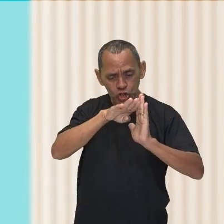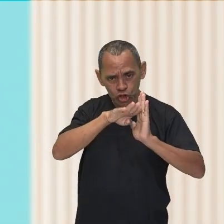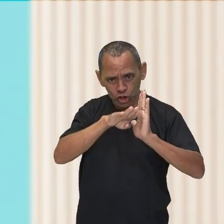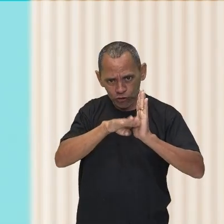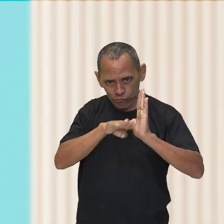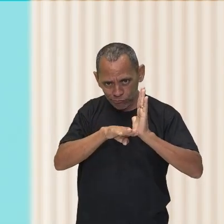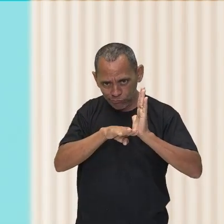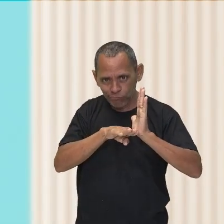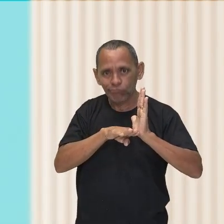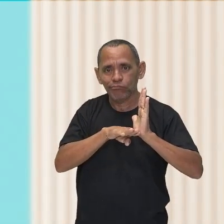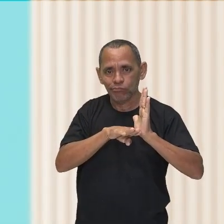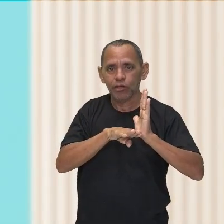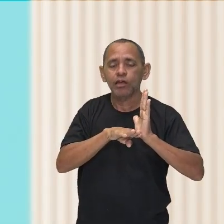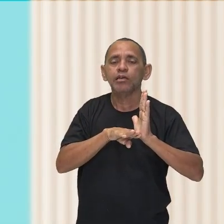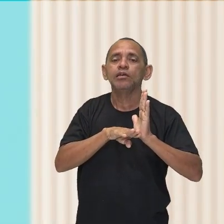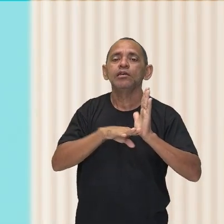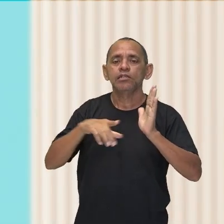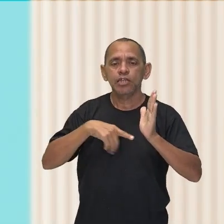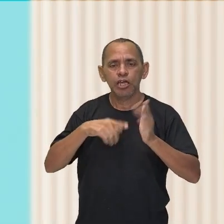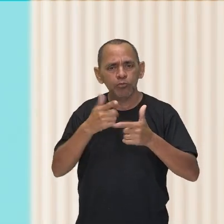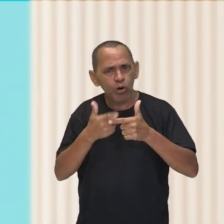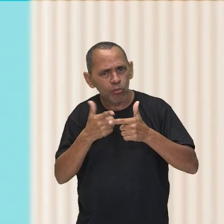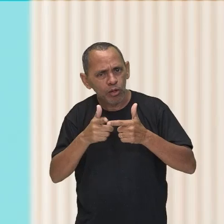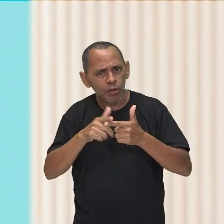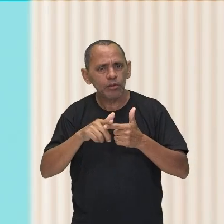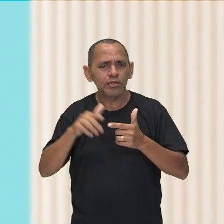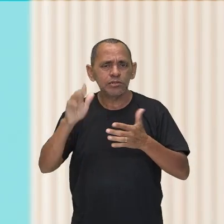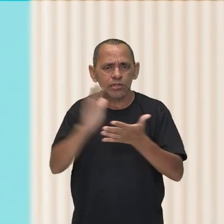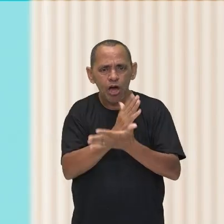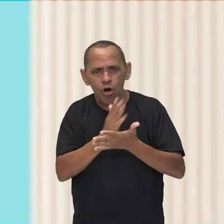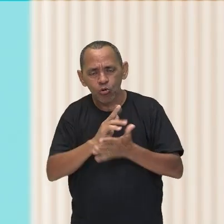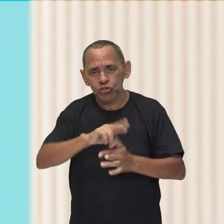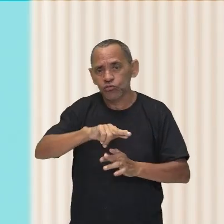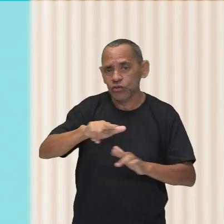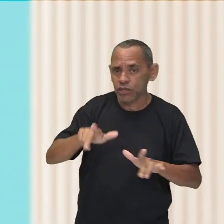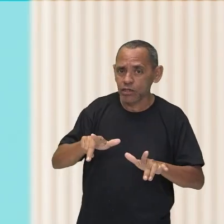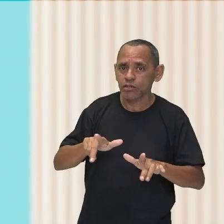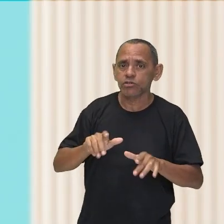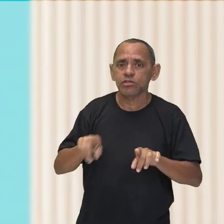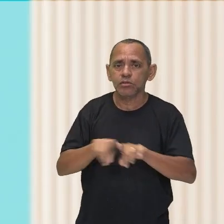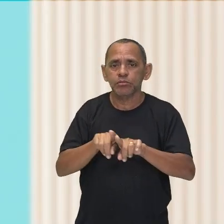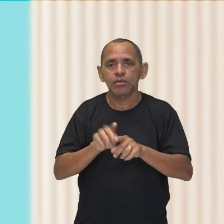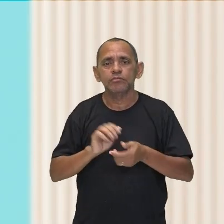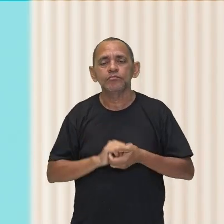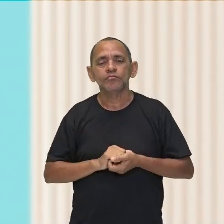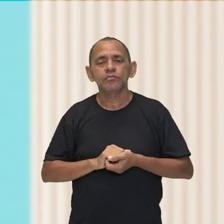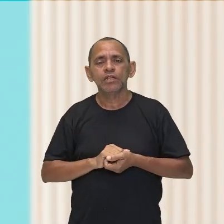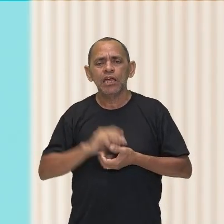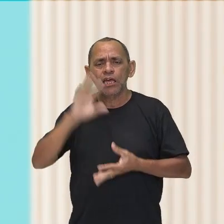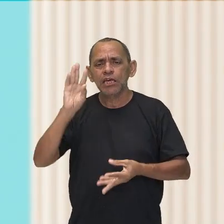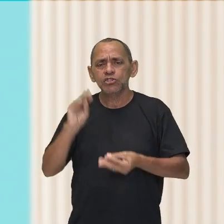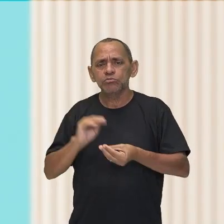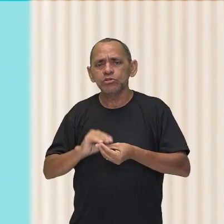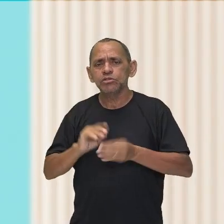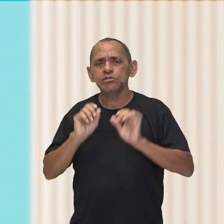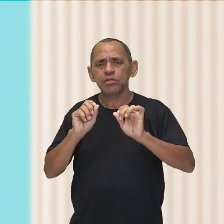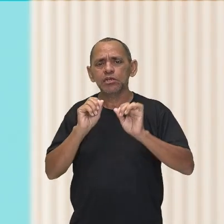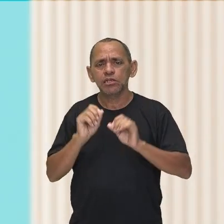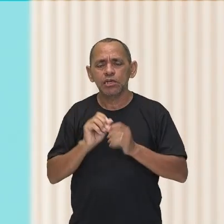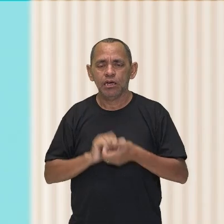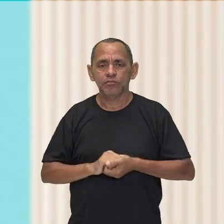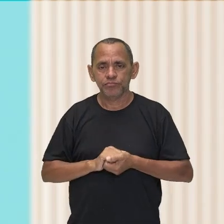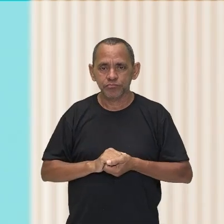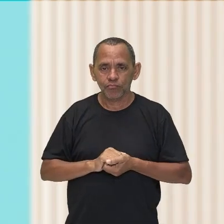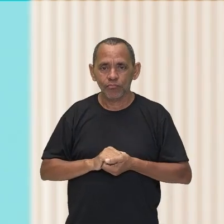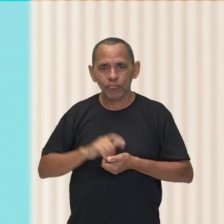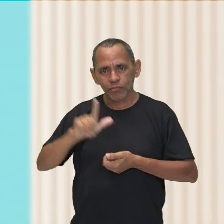também vários tipos de sequela. O que é a paralisia cerebral, falando resumidamente? É uma lesão que a pessoa